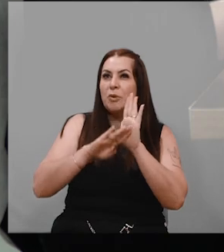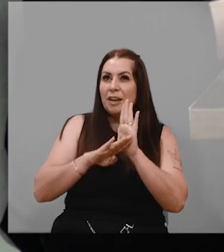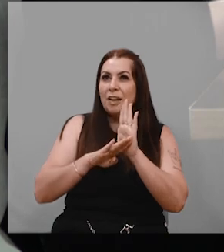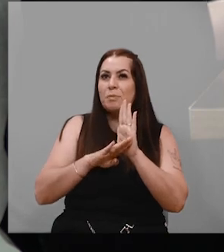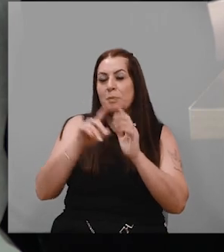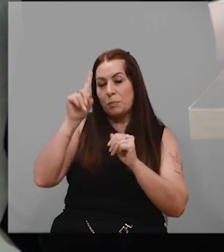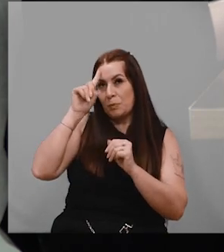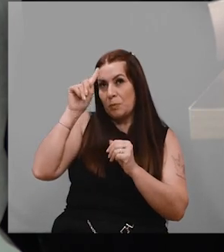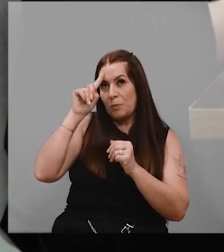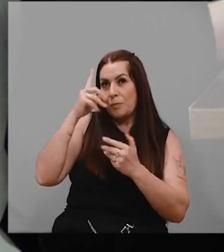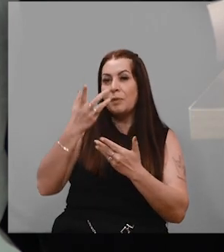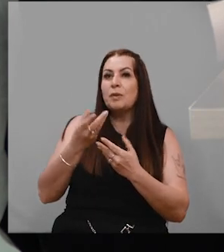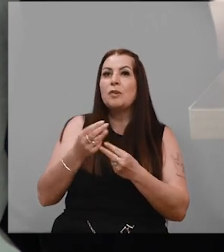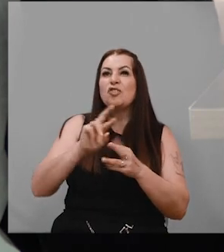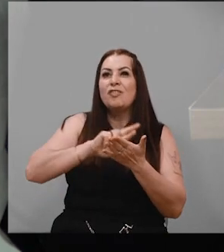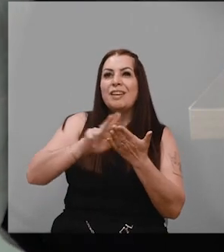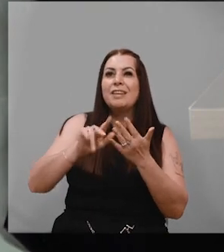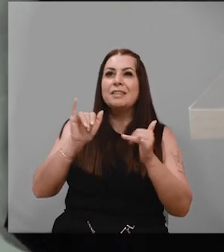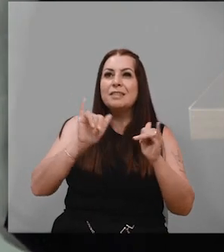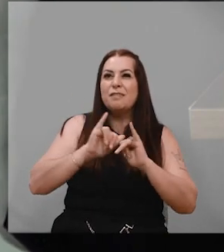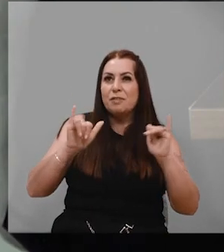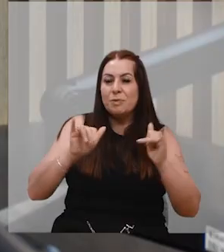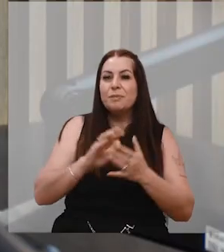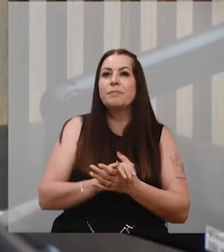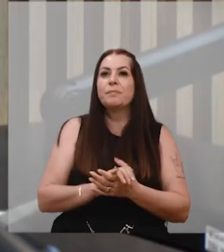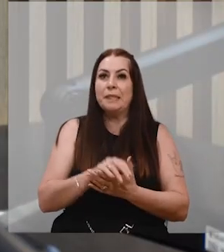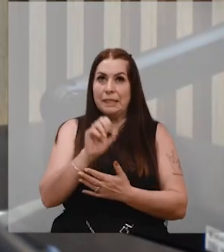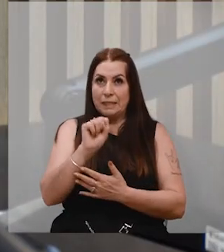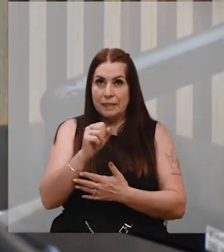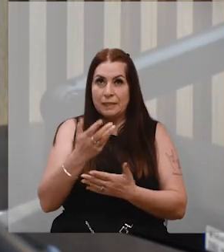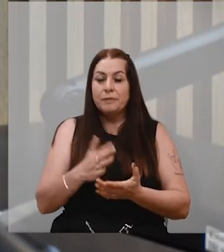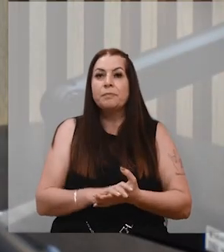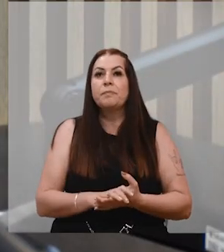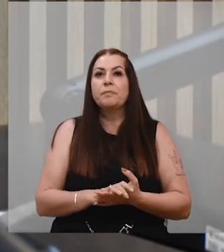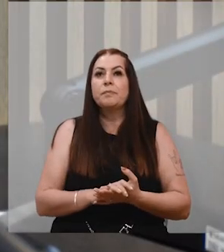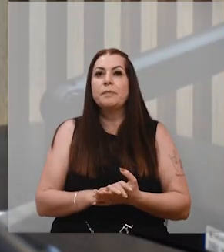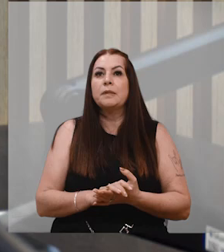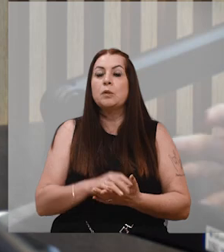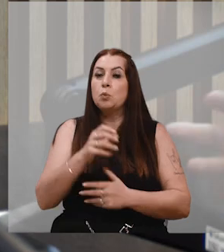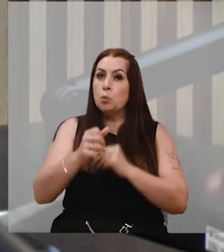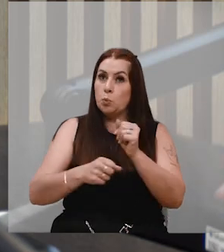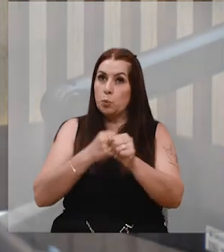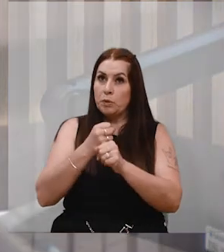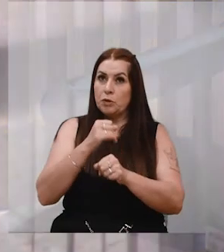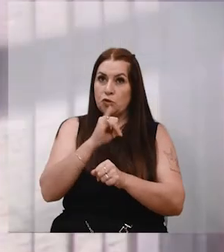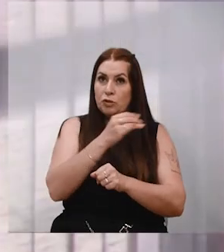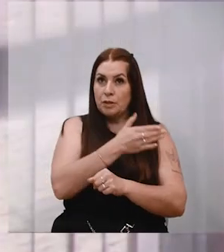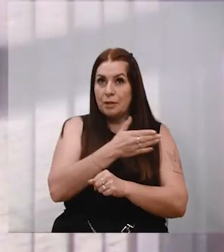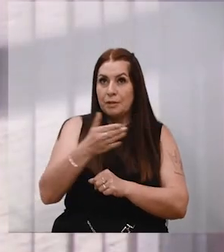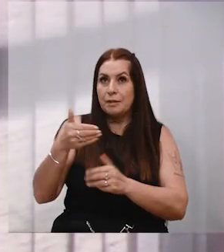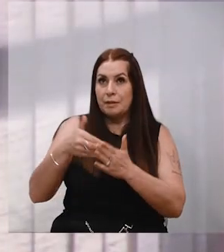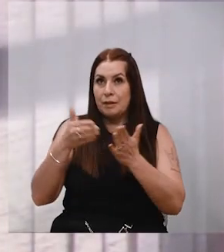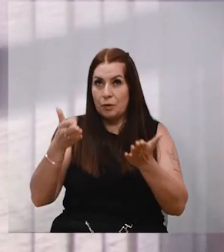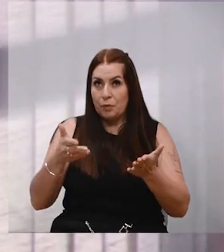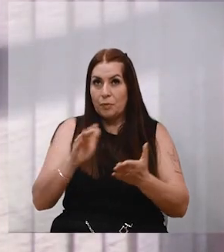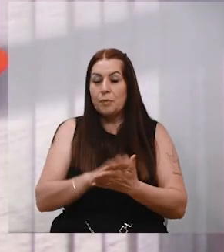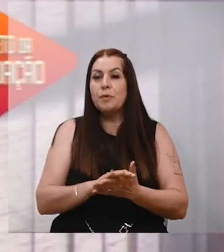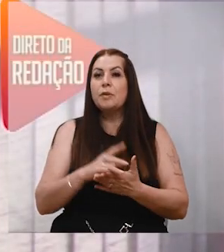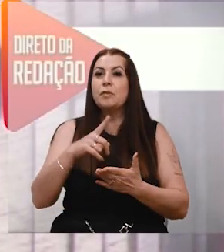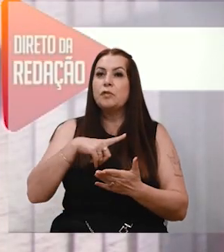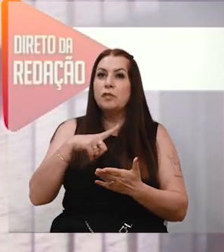diário com diversas informações. Sim, então. Durante todo o ano, desde janeiro até agora, nós